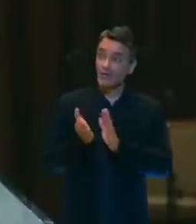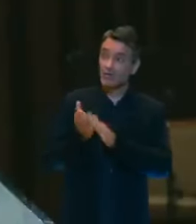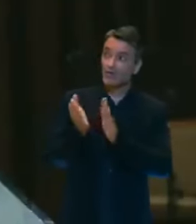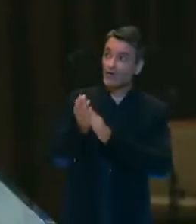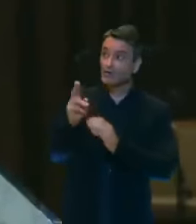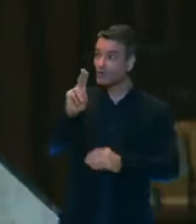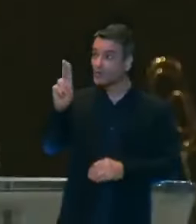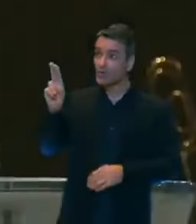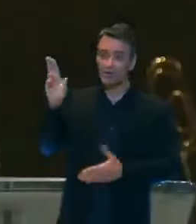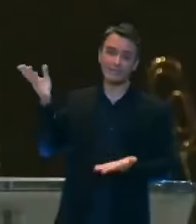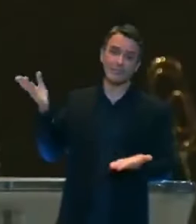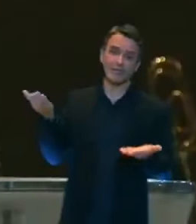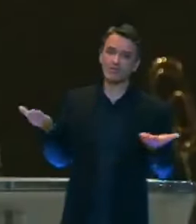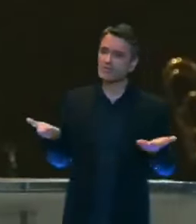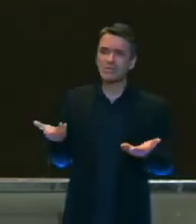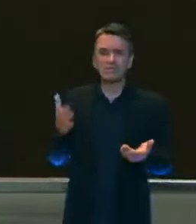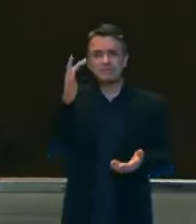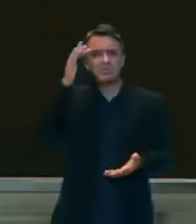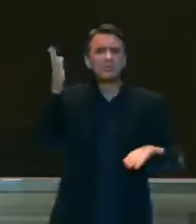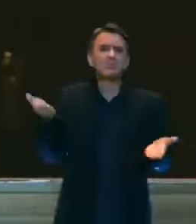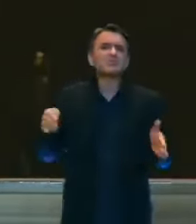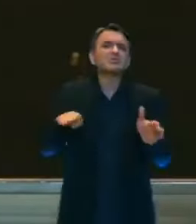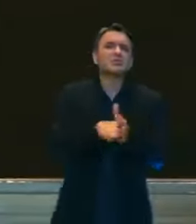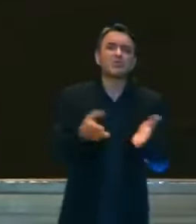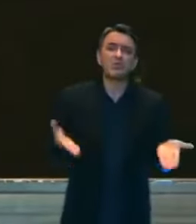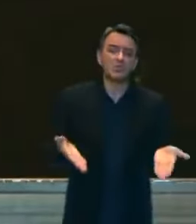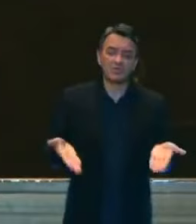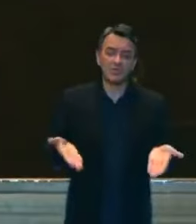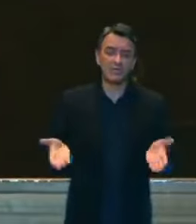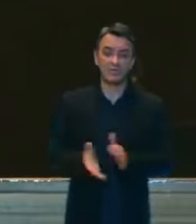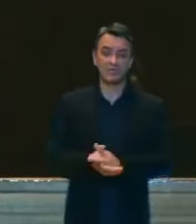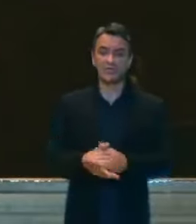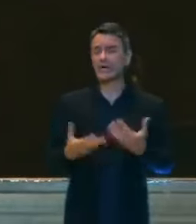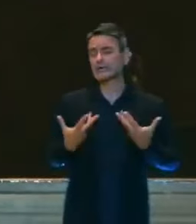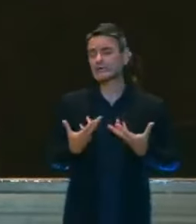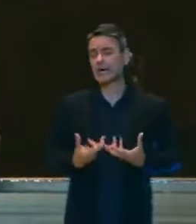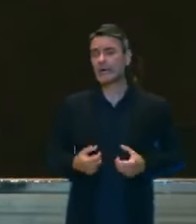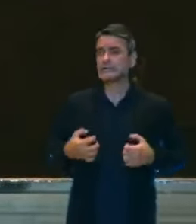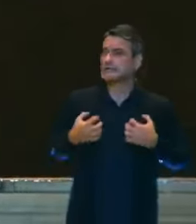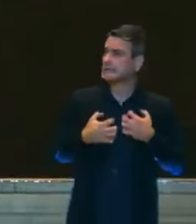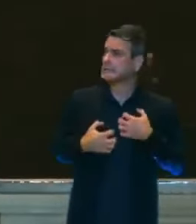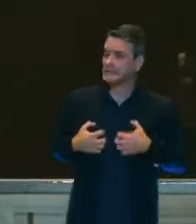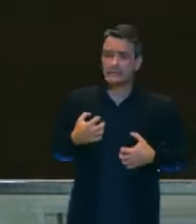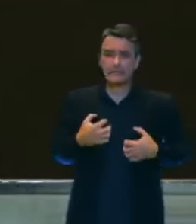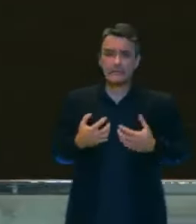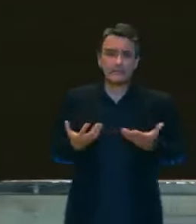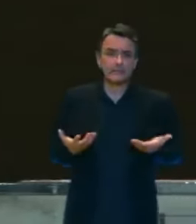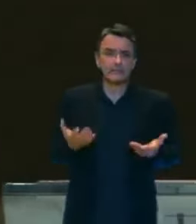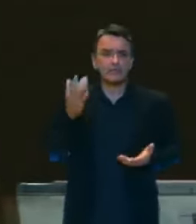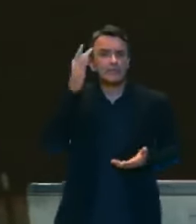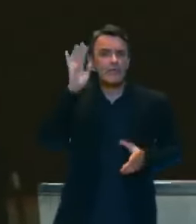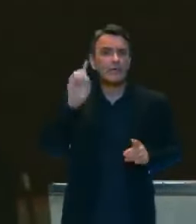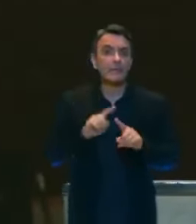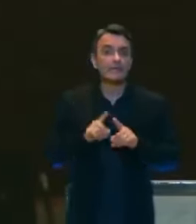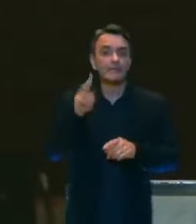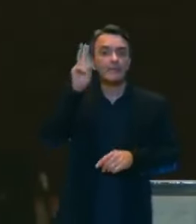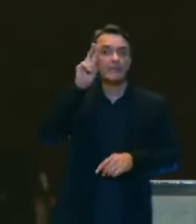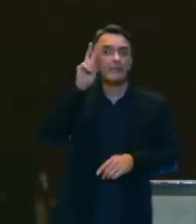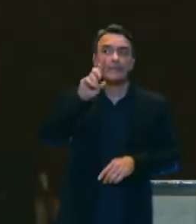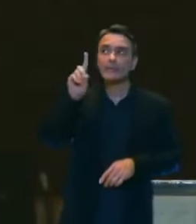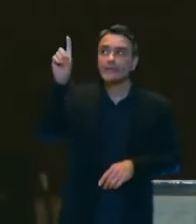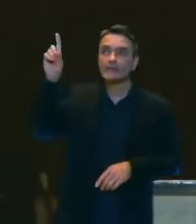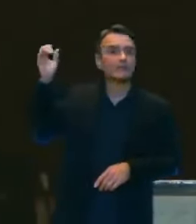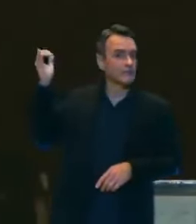Senhor. Eu não sei como você chegou aqui, cansado, angustiado, mas lembra do que Deus já